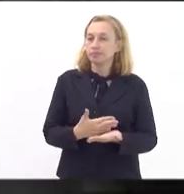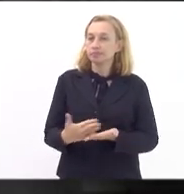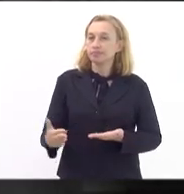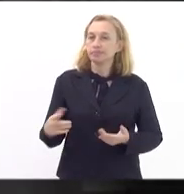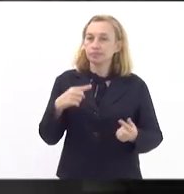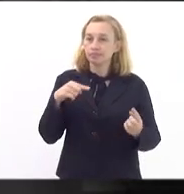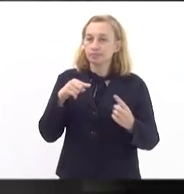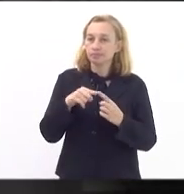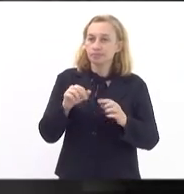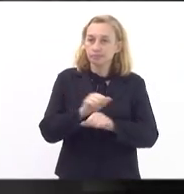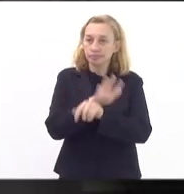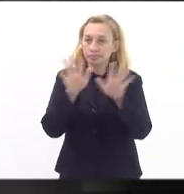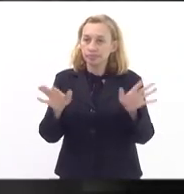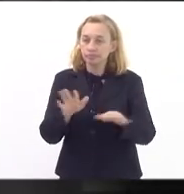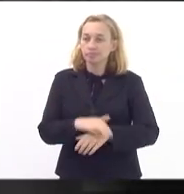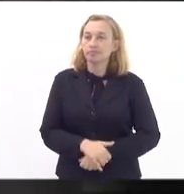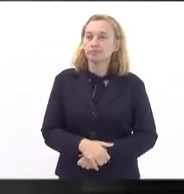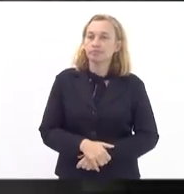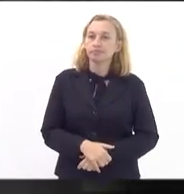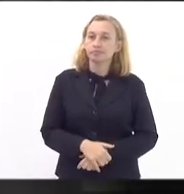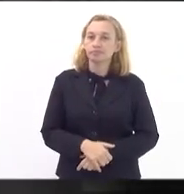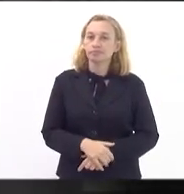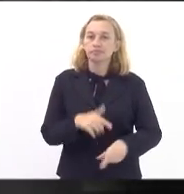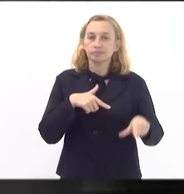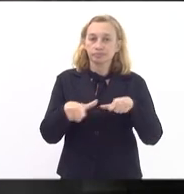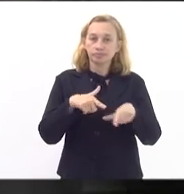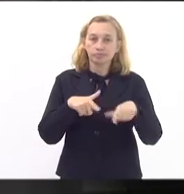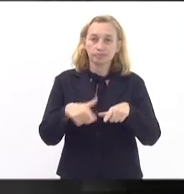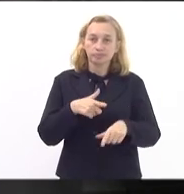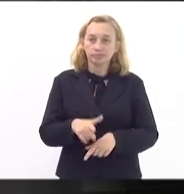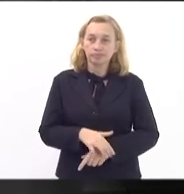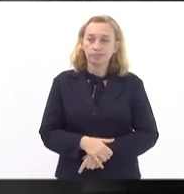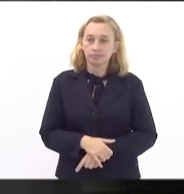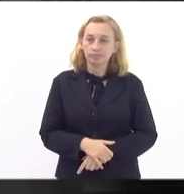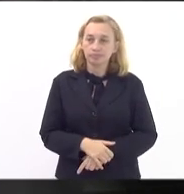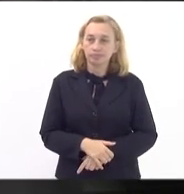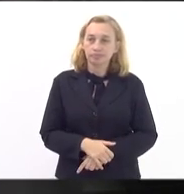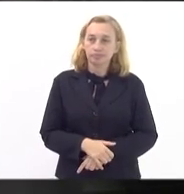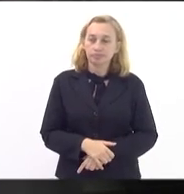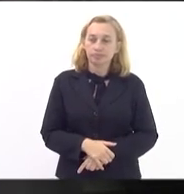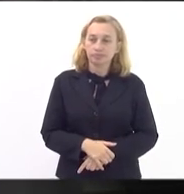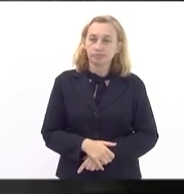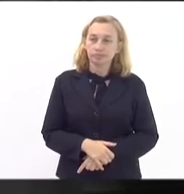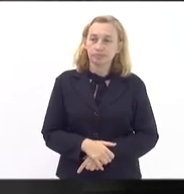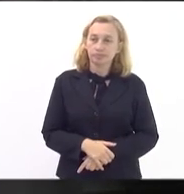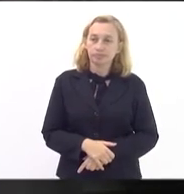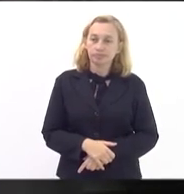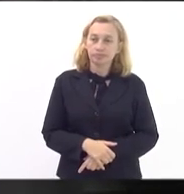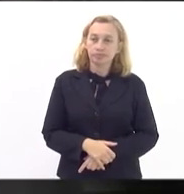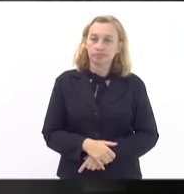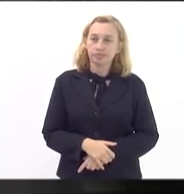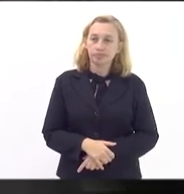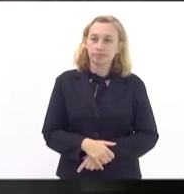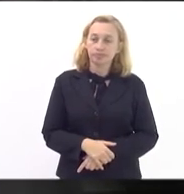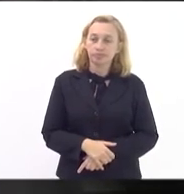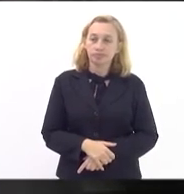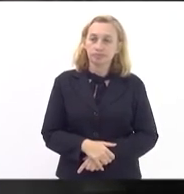objetivos e teclados uma delas é essa operação do de ataque primeiro ao